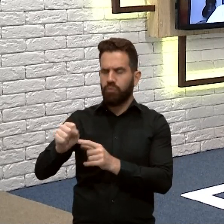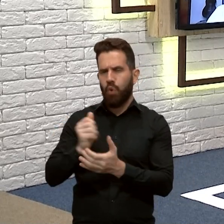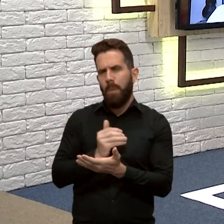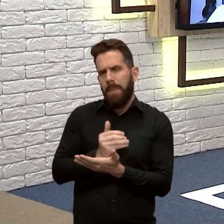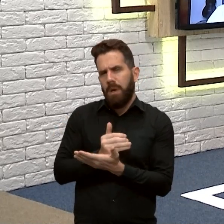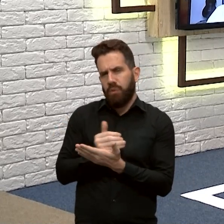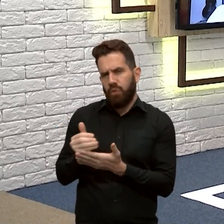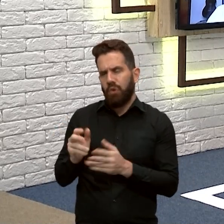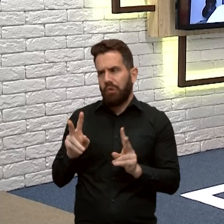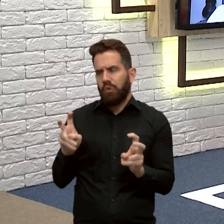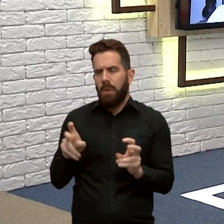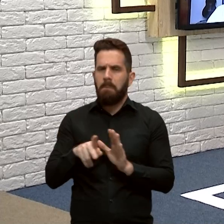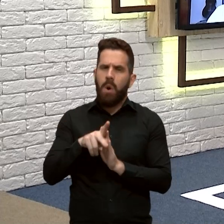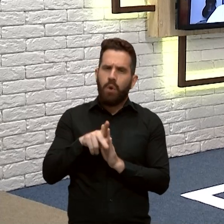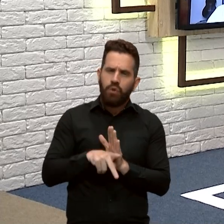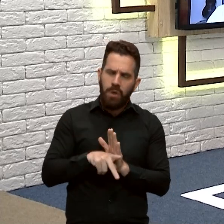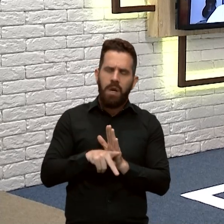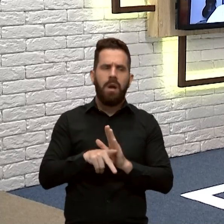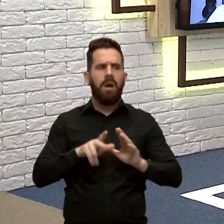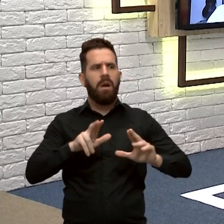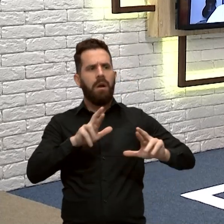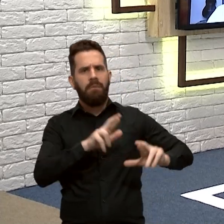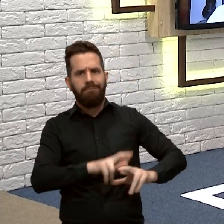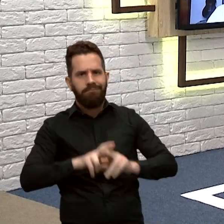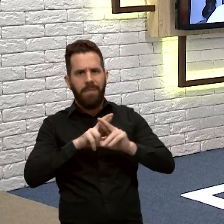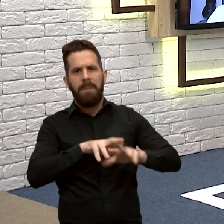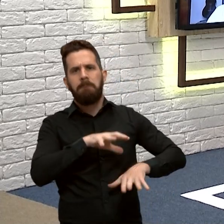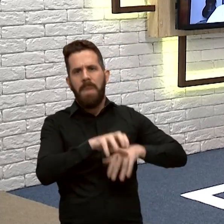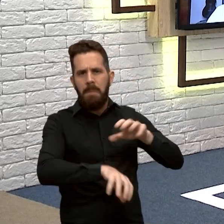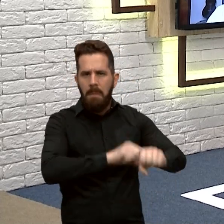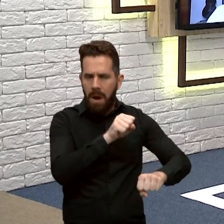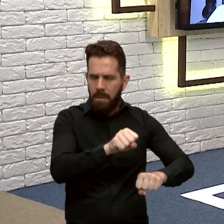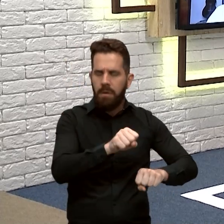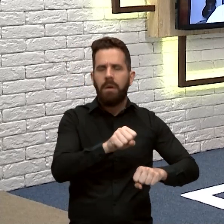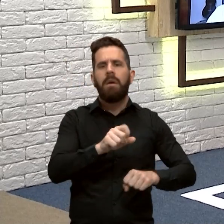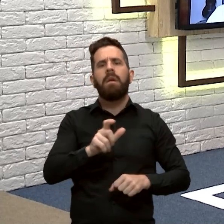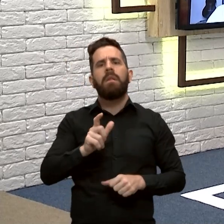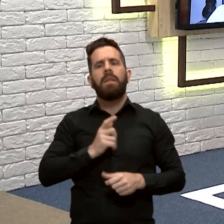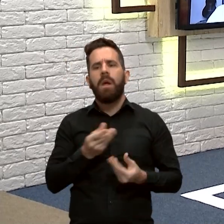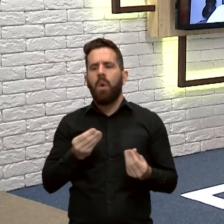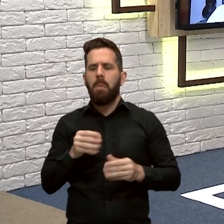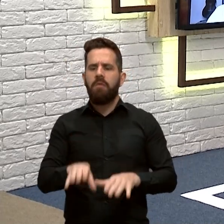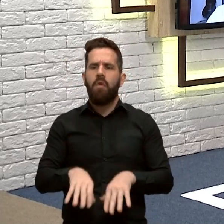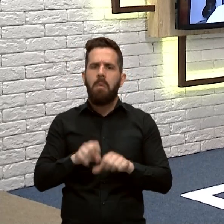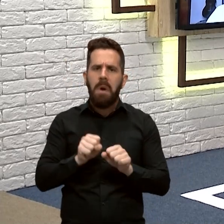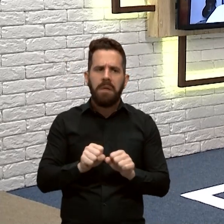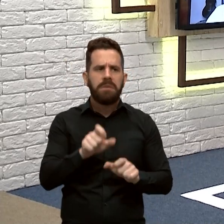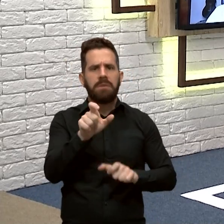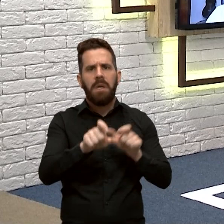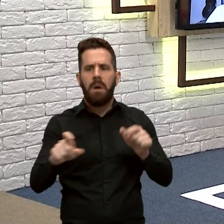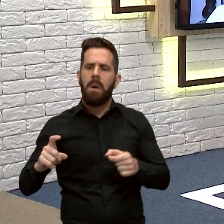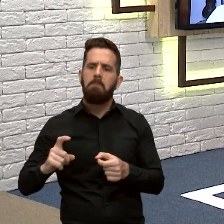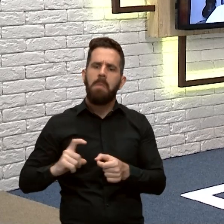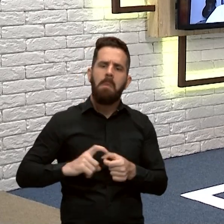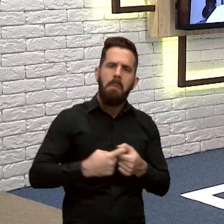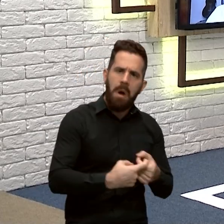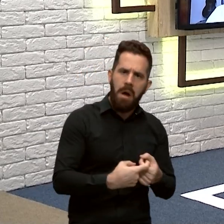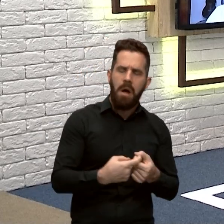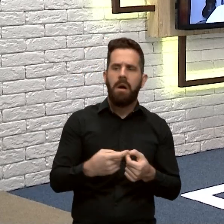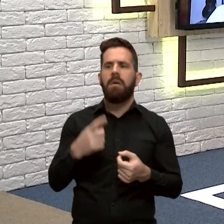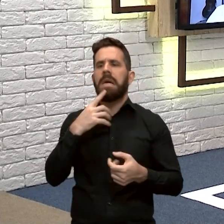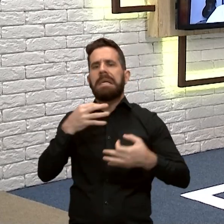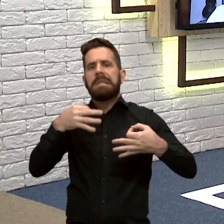aquele processo inicial de formação dos cooperados, né, de regularização das cooperativas e tudo mais. Quando chegou lá